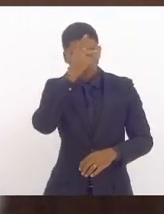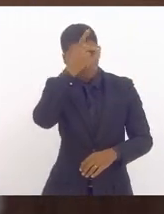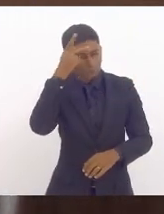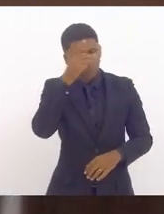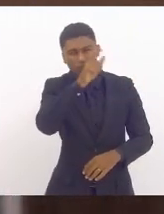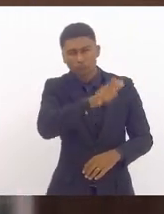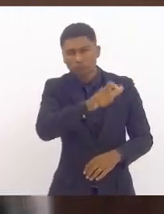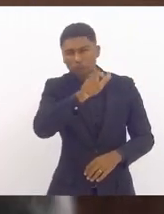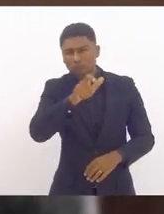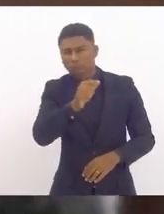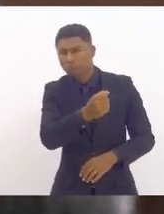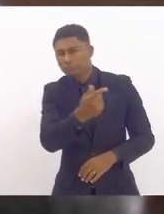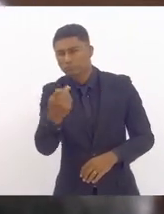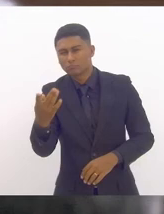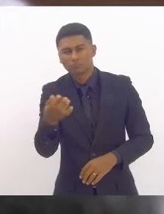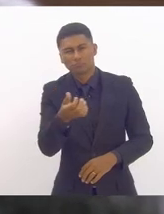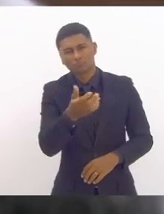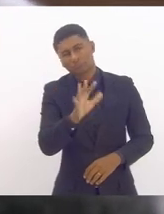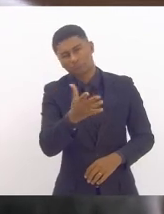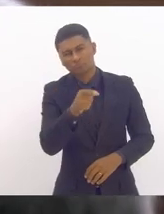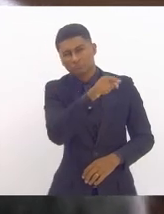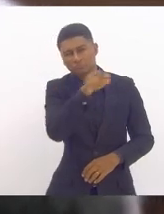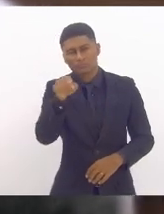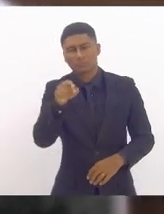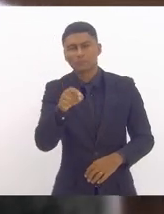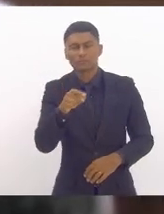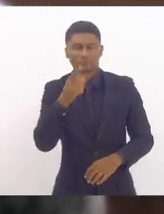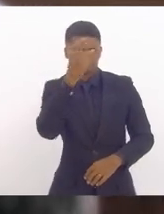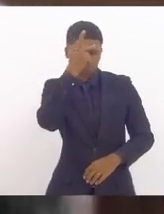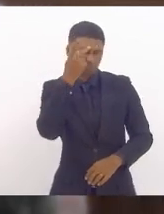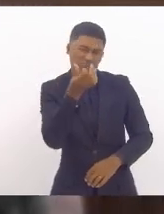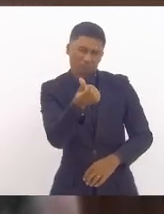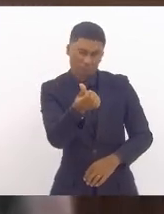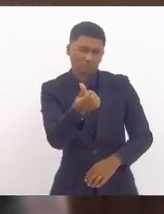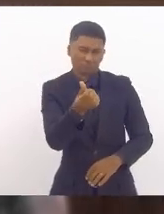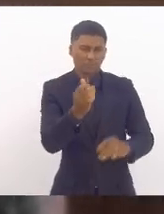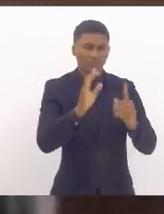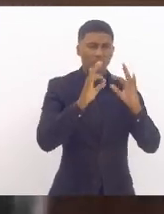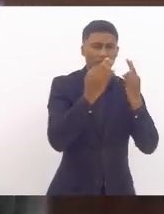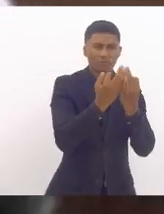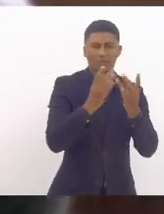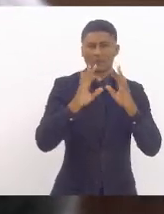têm familiares, crianças, principalmente